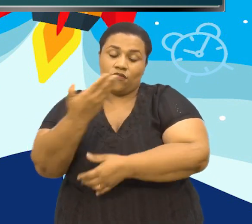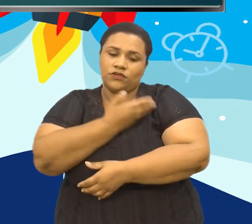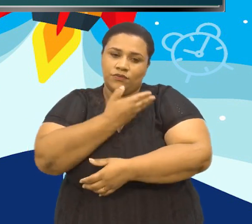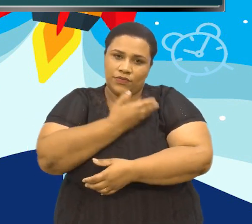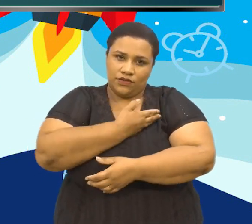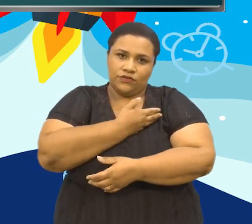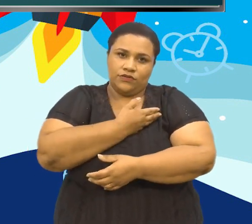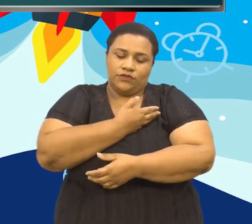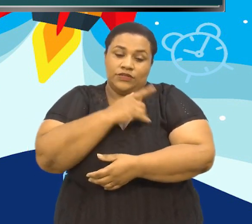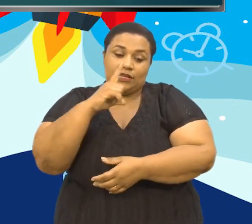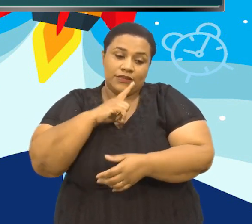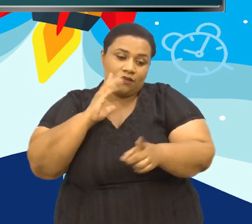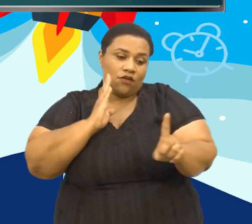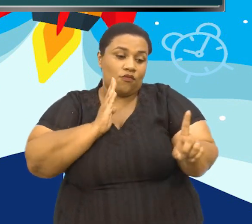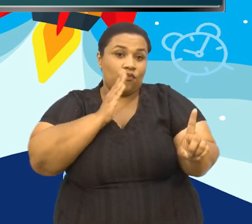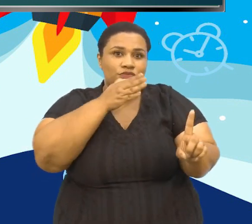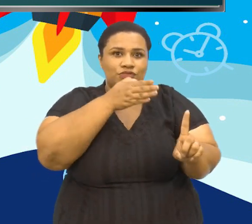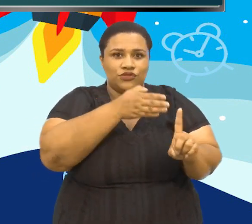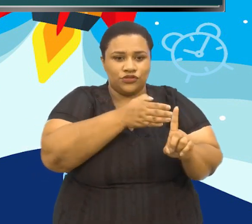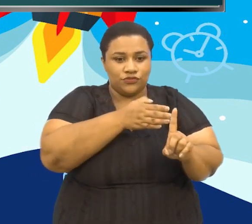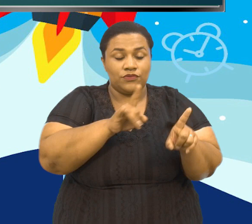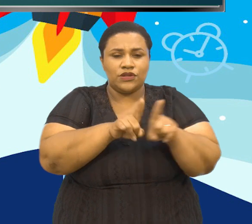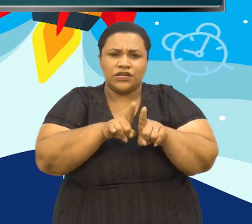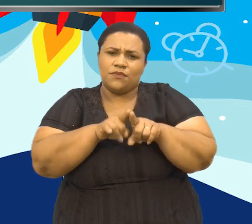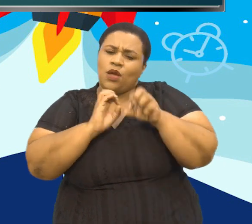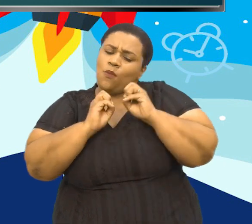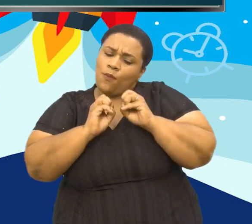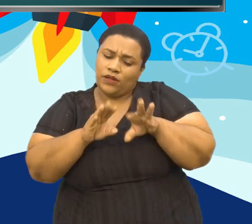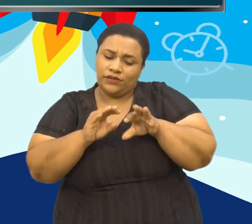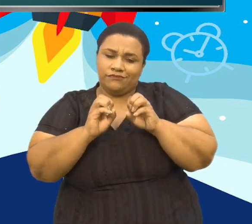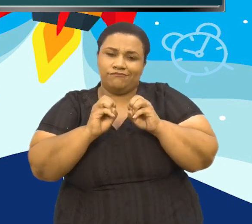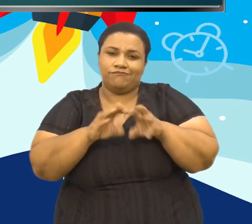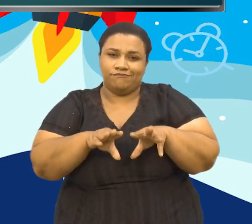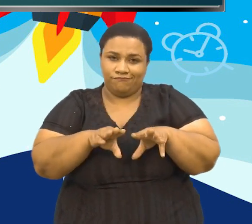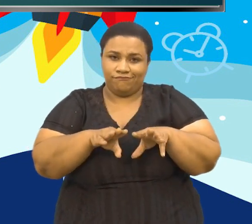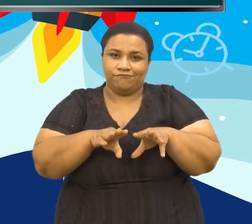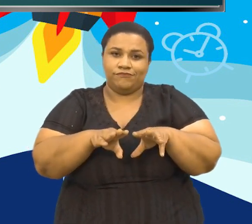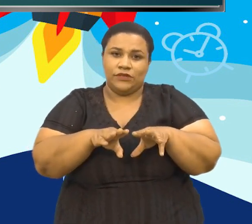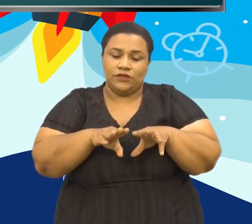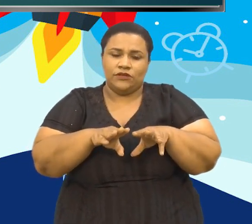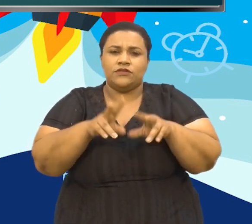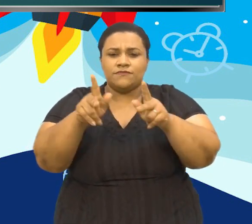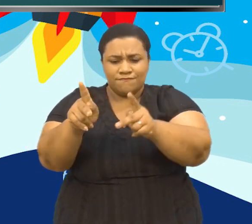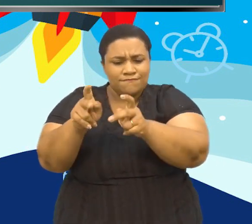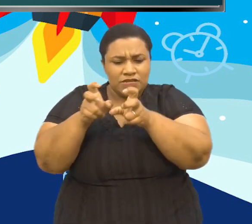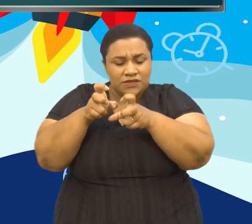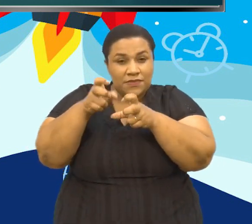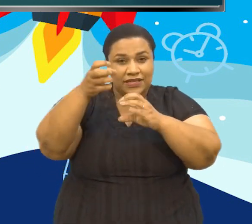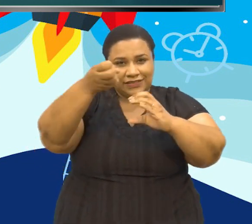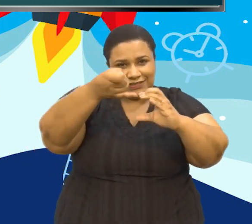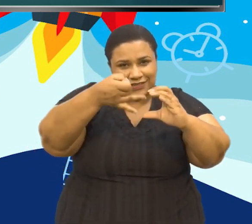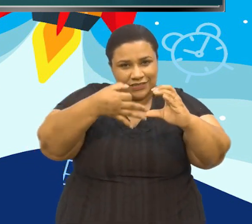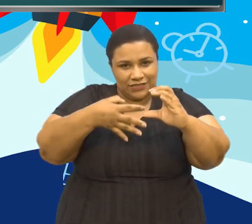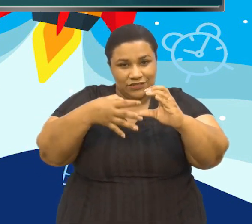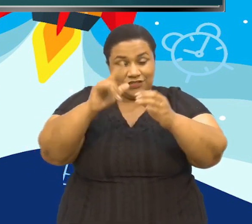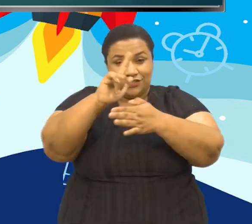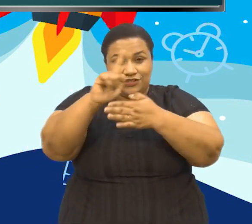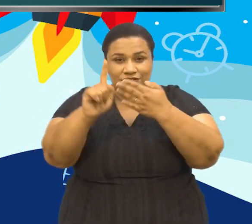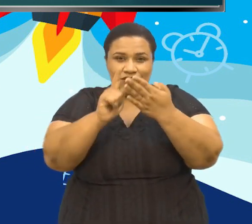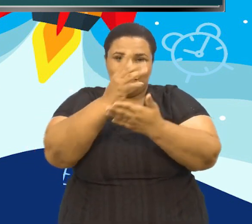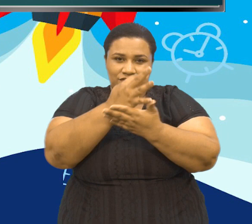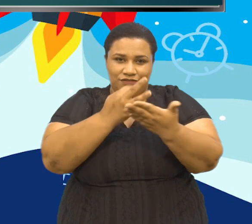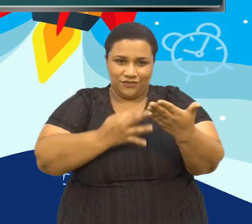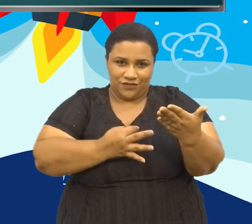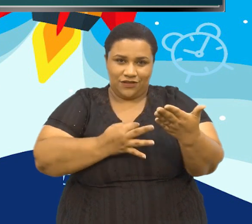ele tenha um norte, ele tenha uma instrução. Então, vocês conseguem perceber a característica deste